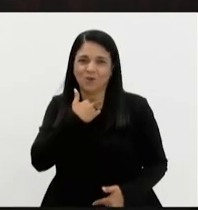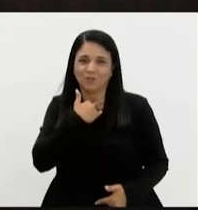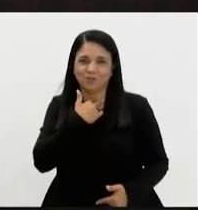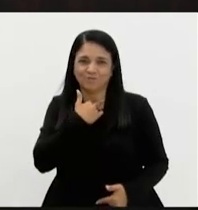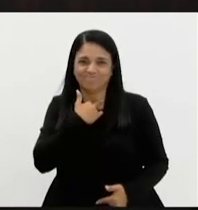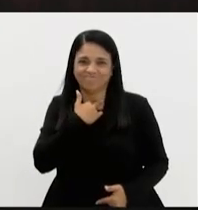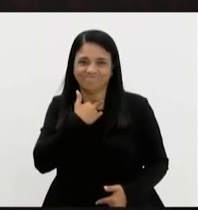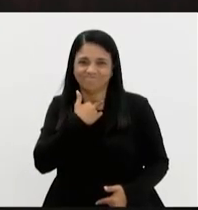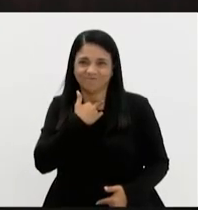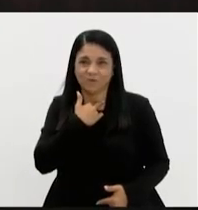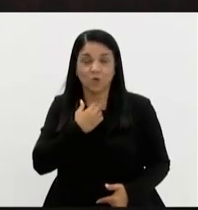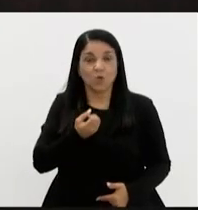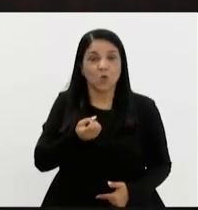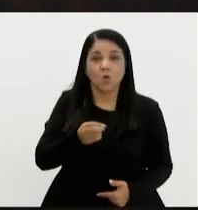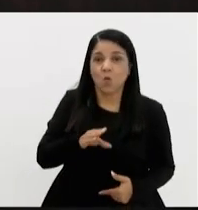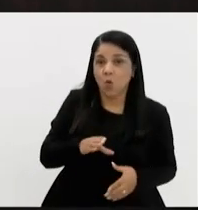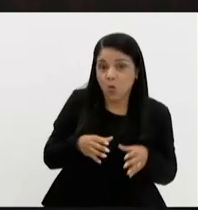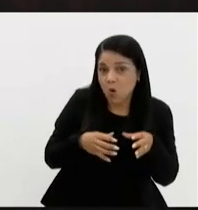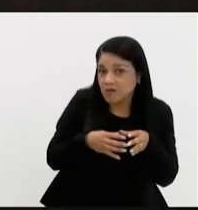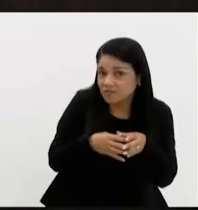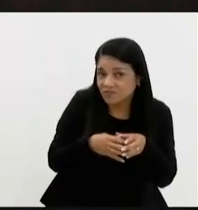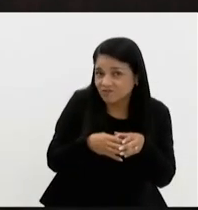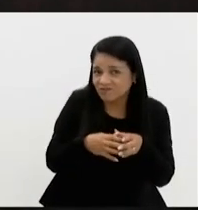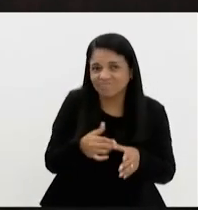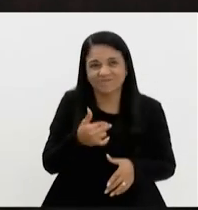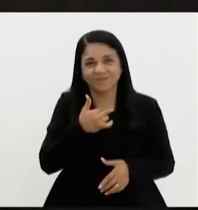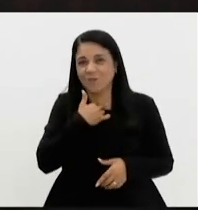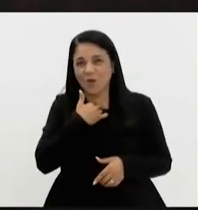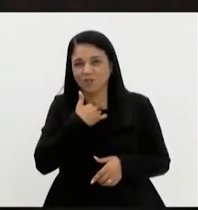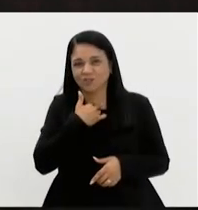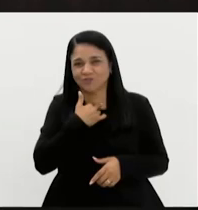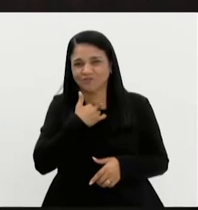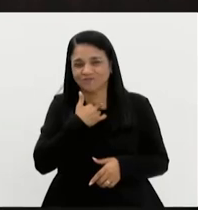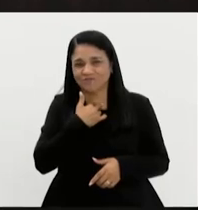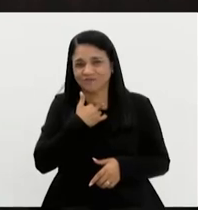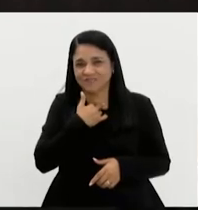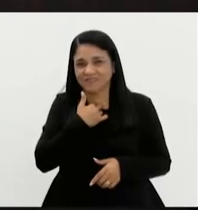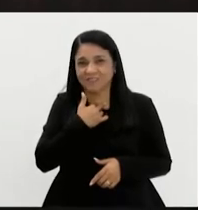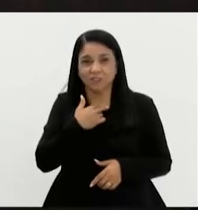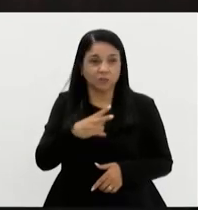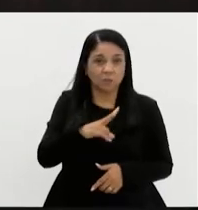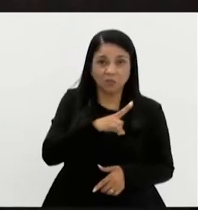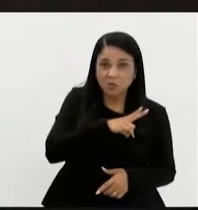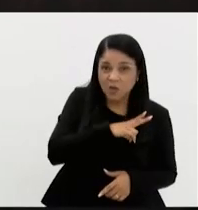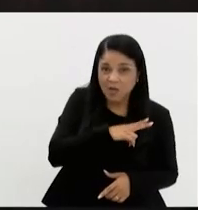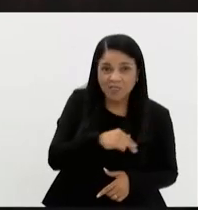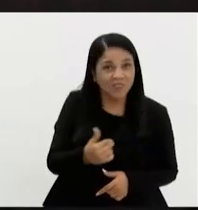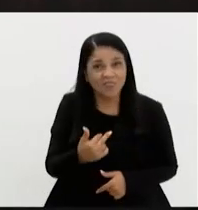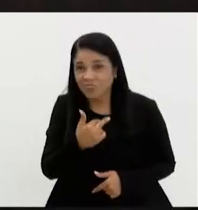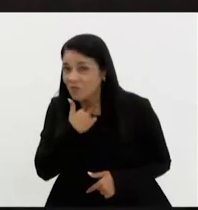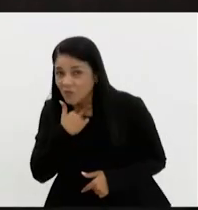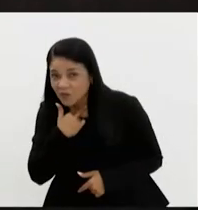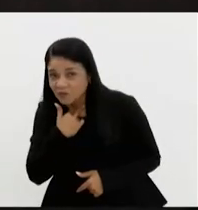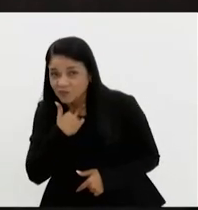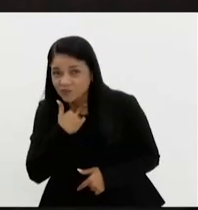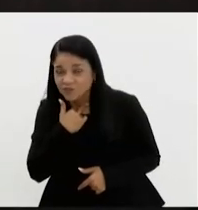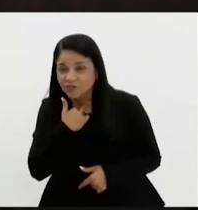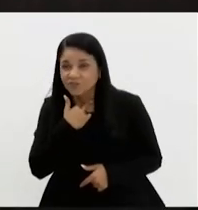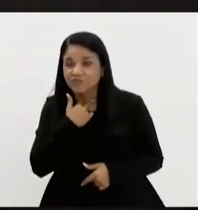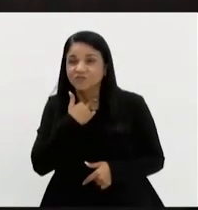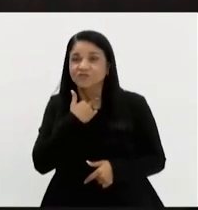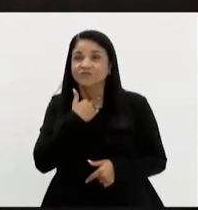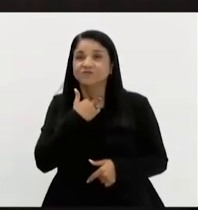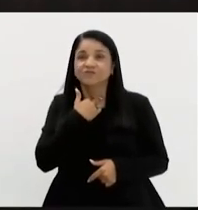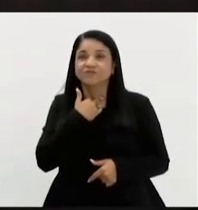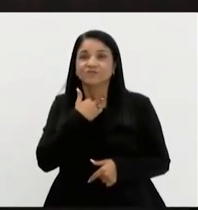coletiva e se isso não pode no geral não pode no particular se isso não pode na vida em regra né ministra